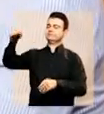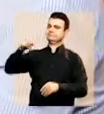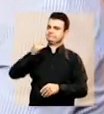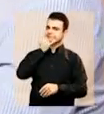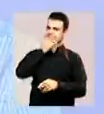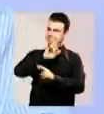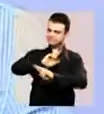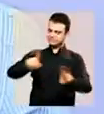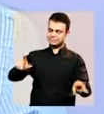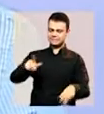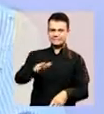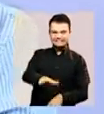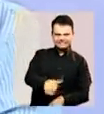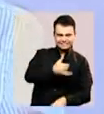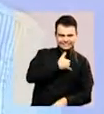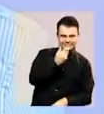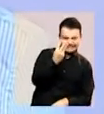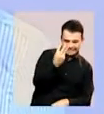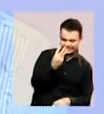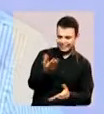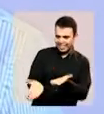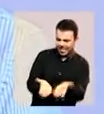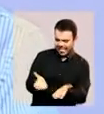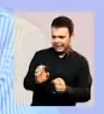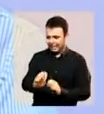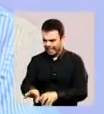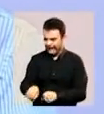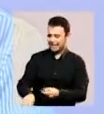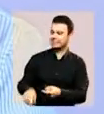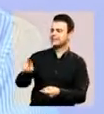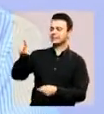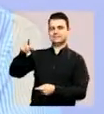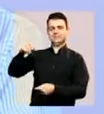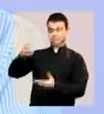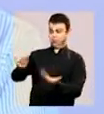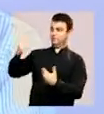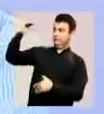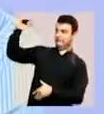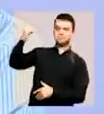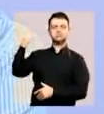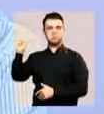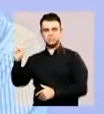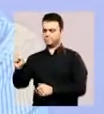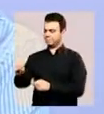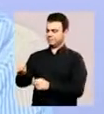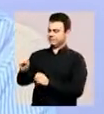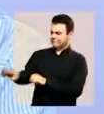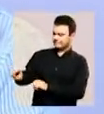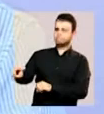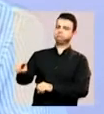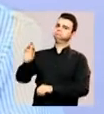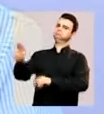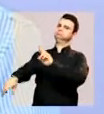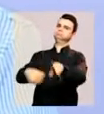criança de 3 anos e de 18, Nossa. é totalmente diferente. Sim. E ainda mais Outra língua também, né? outra língua,